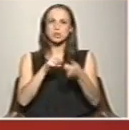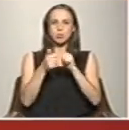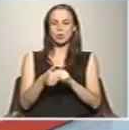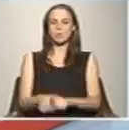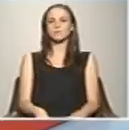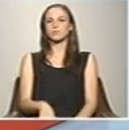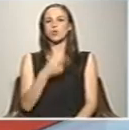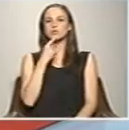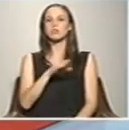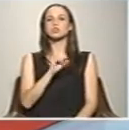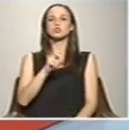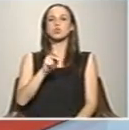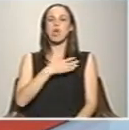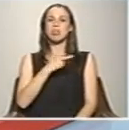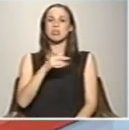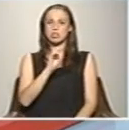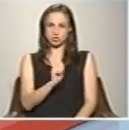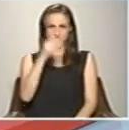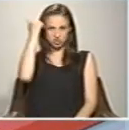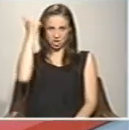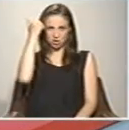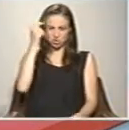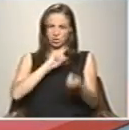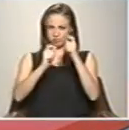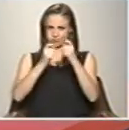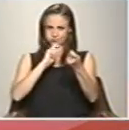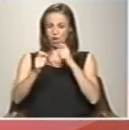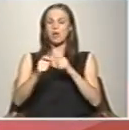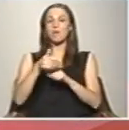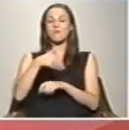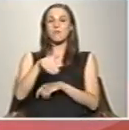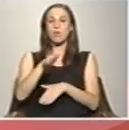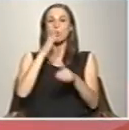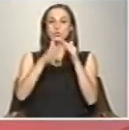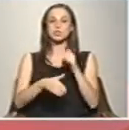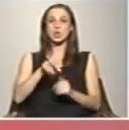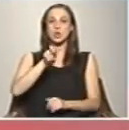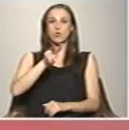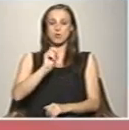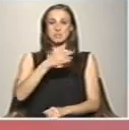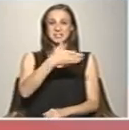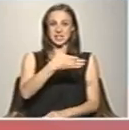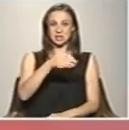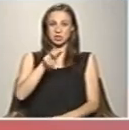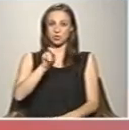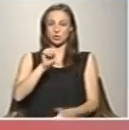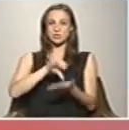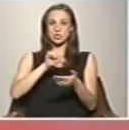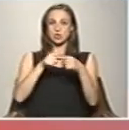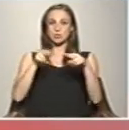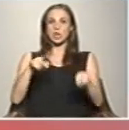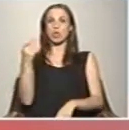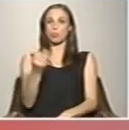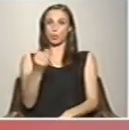só repetir que estas jornadas vão acontecer, as jornadas séniores vão acontecer em novembro? De 7 de novembro, no Centro Hospitalar do